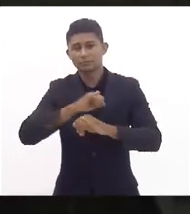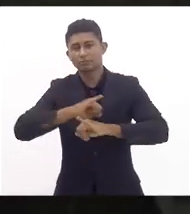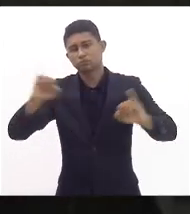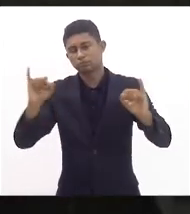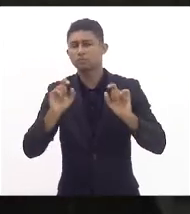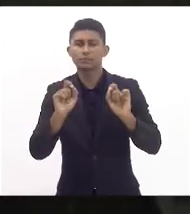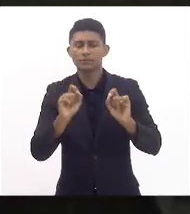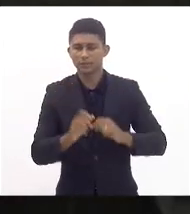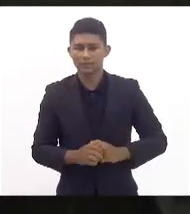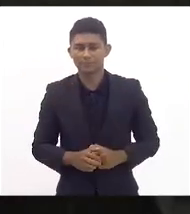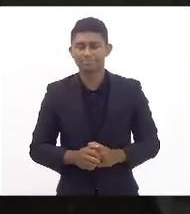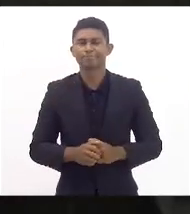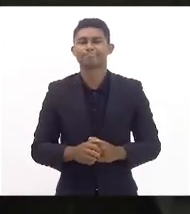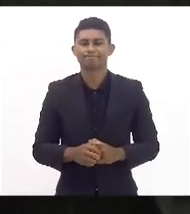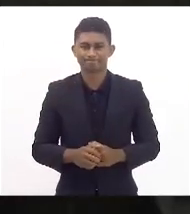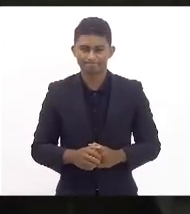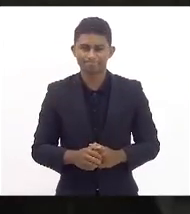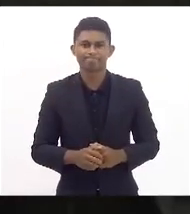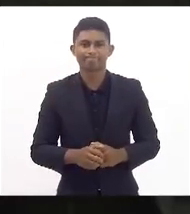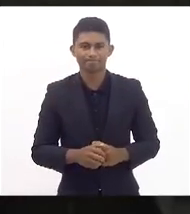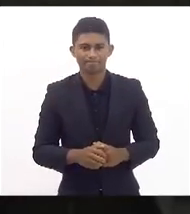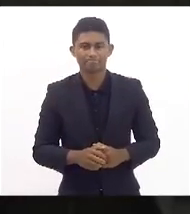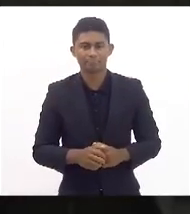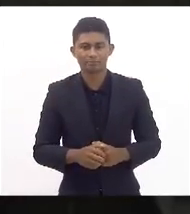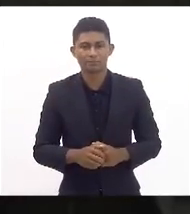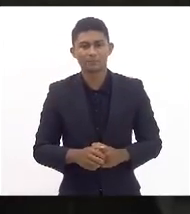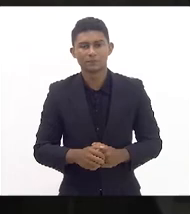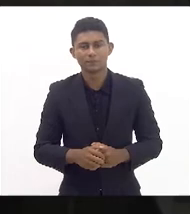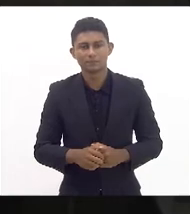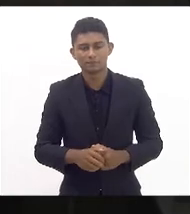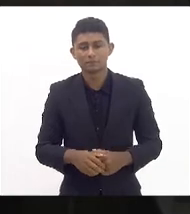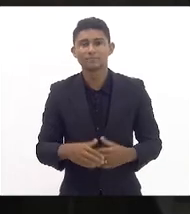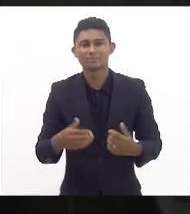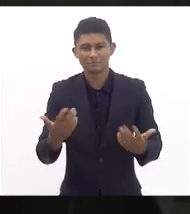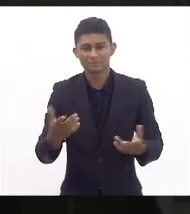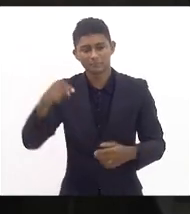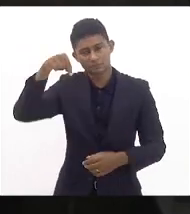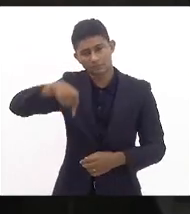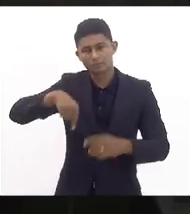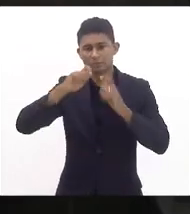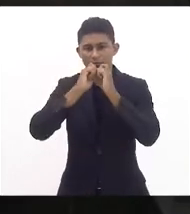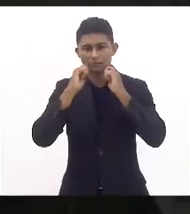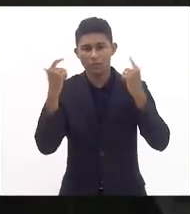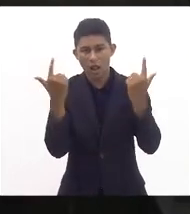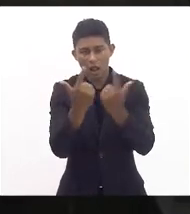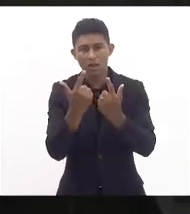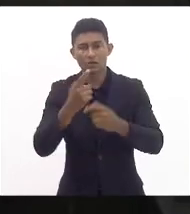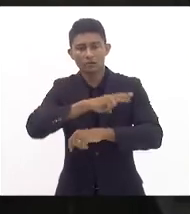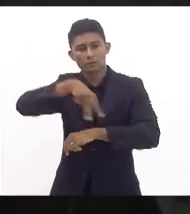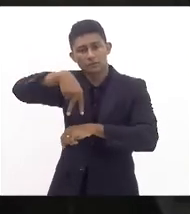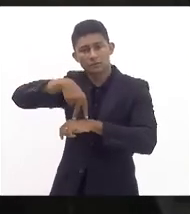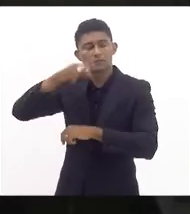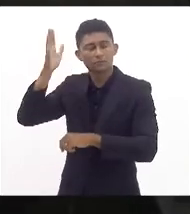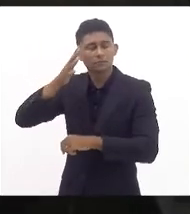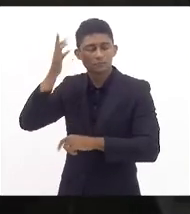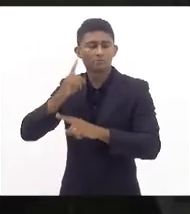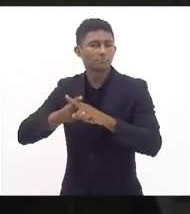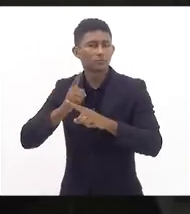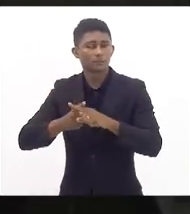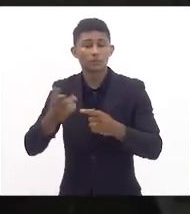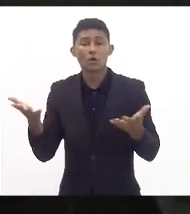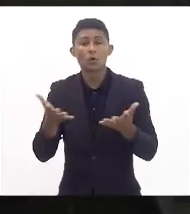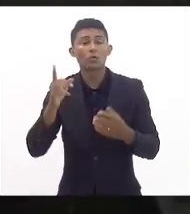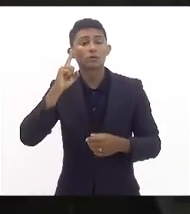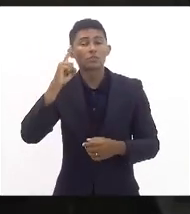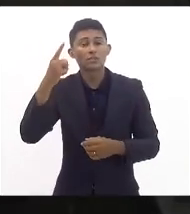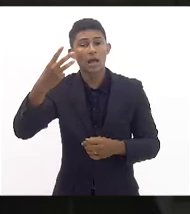presidente, essa questão no âmbito do parlamento, porque hoje é dia 3 de maio, é a